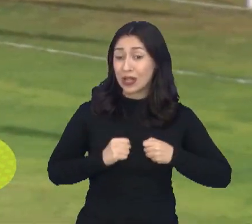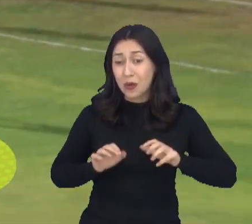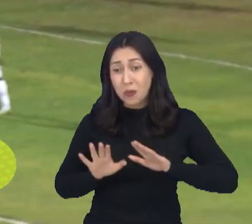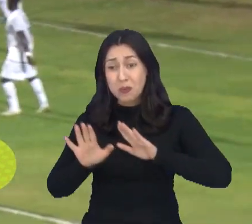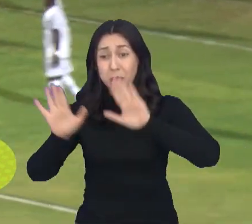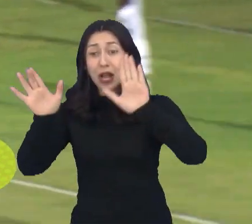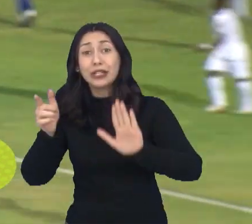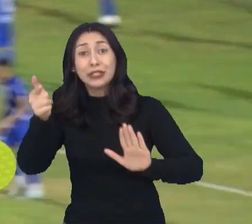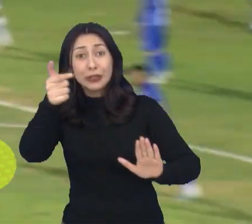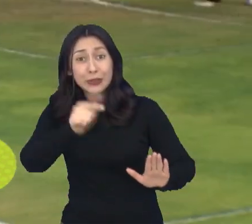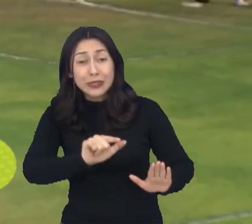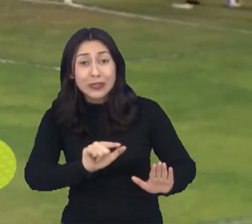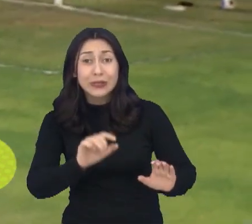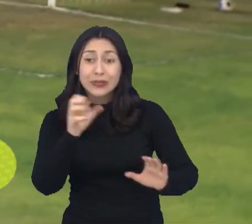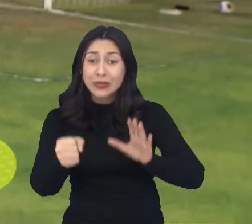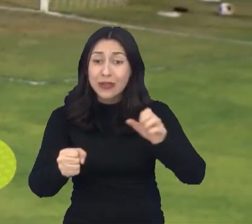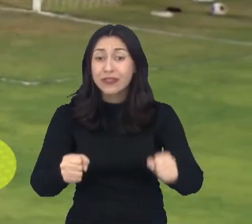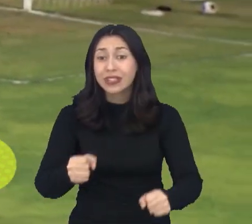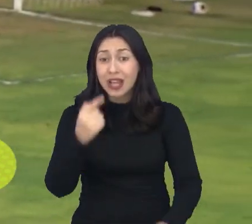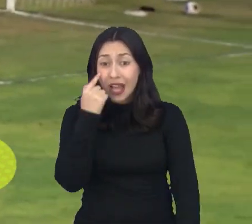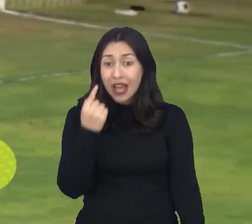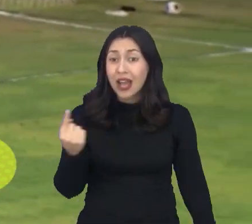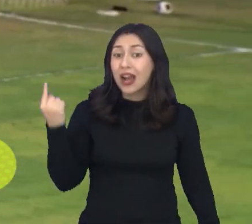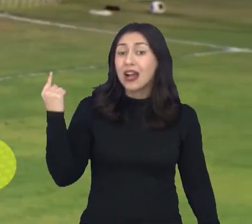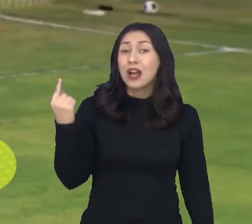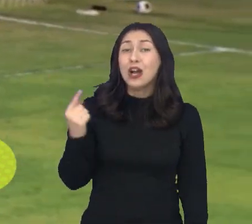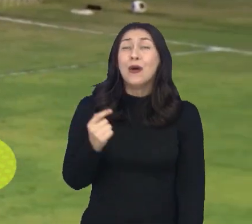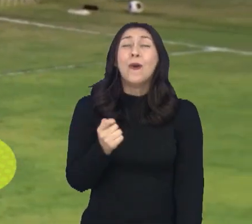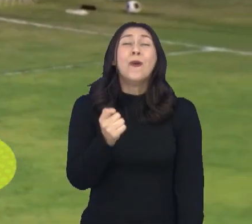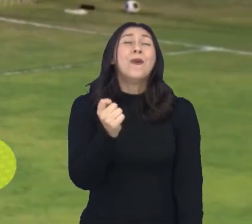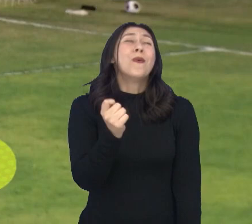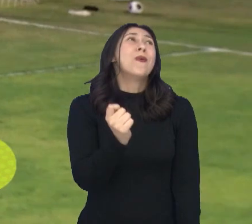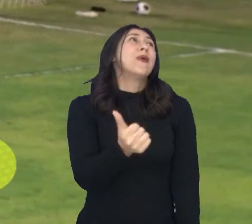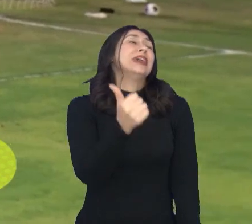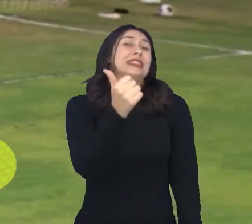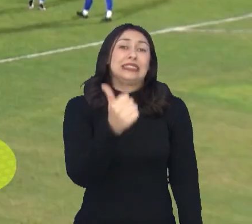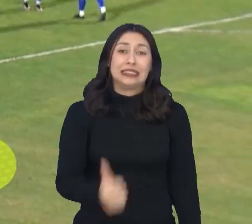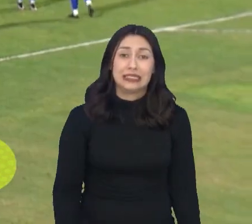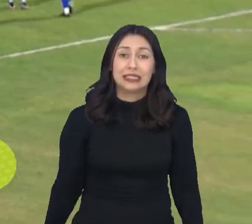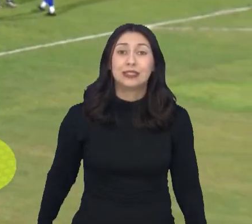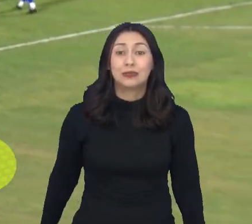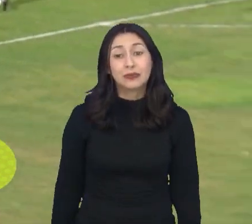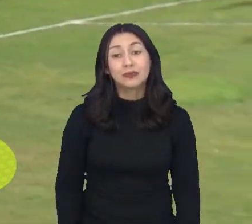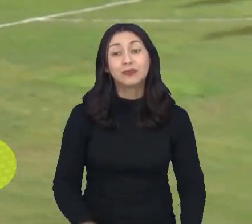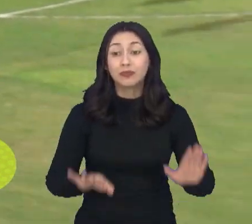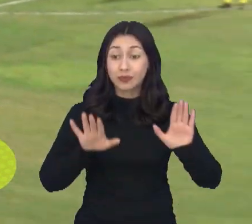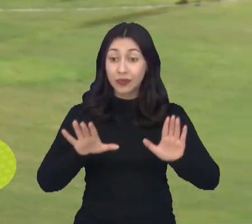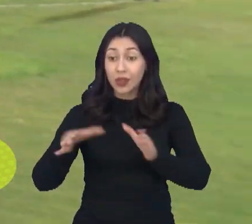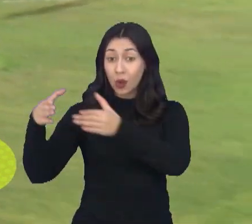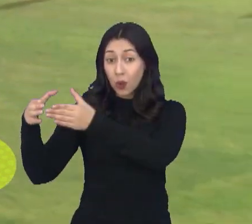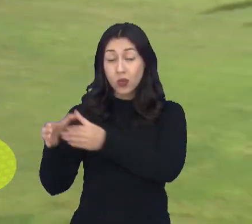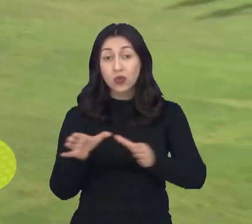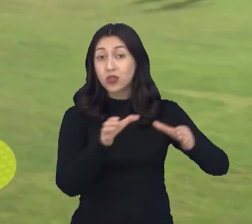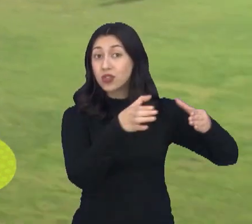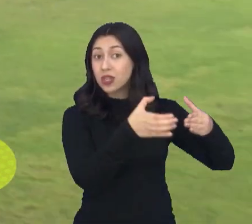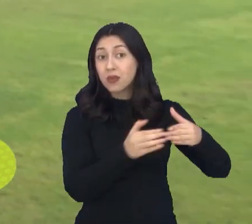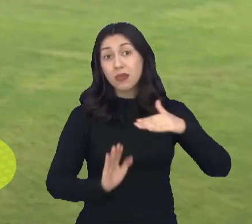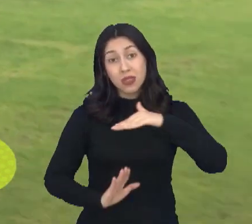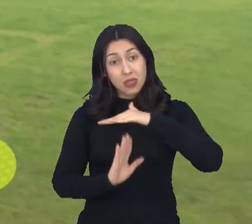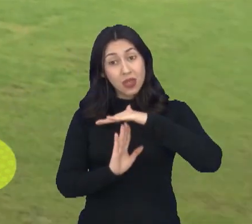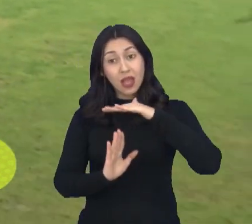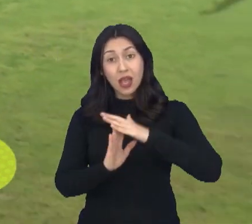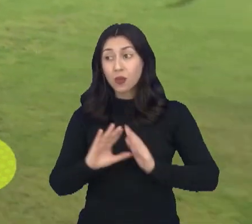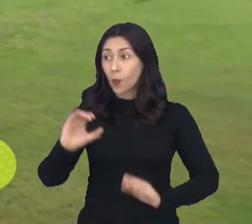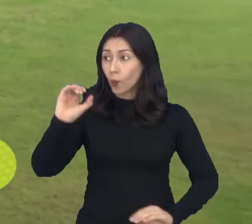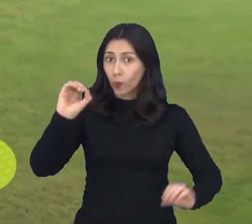para salvar o cachorrão. O grito de gol ficou preso na garganta. E as equipes foram para os vestiários sem